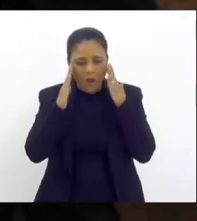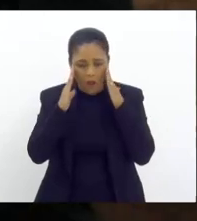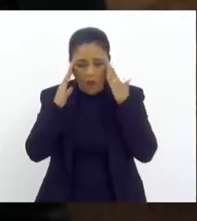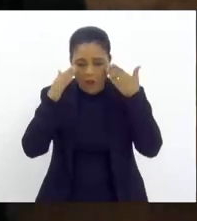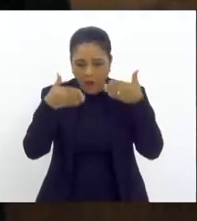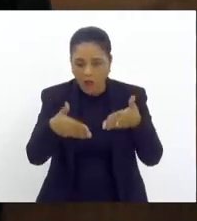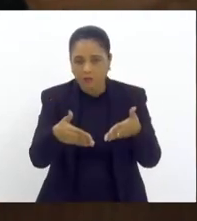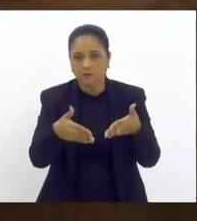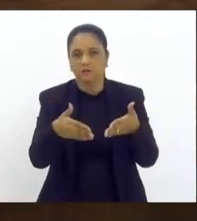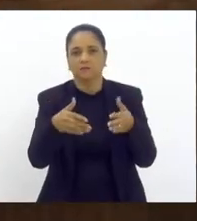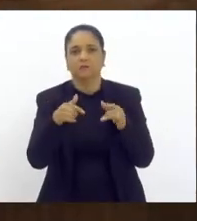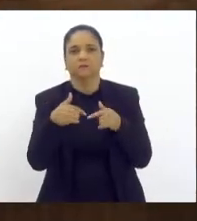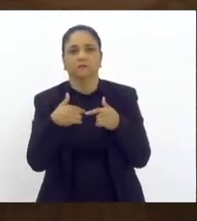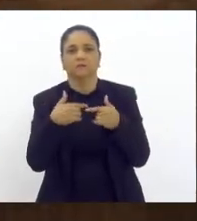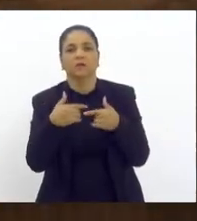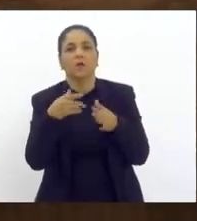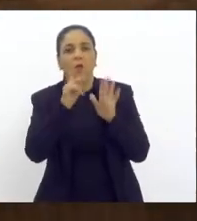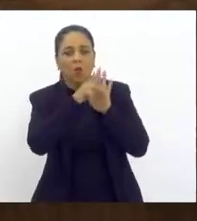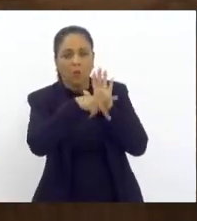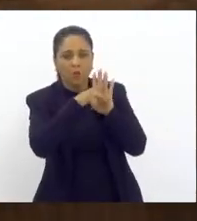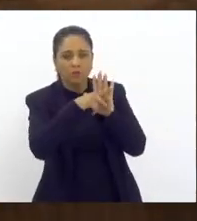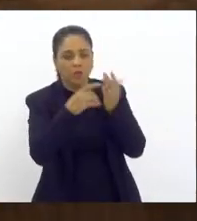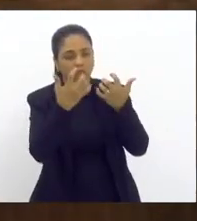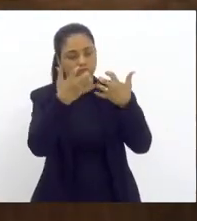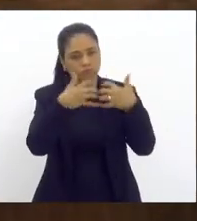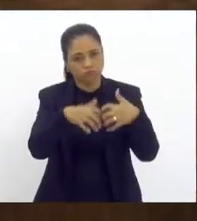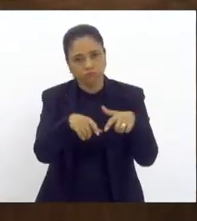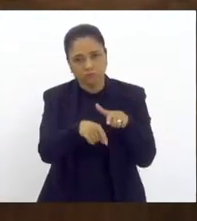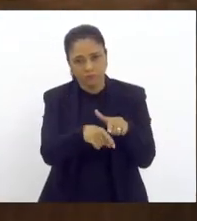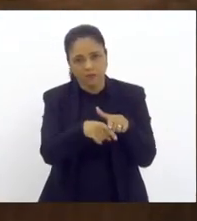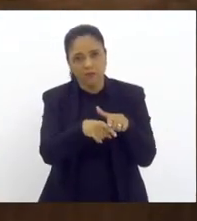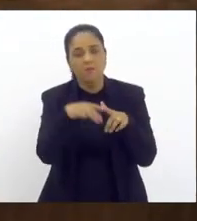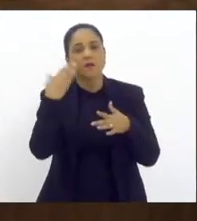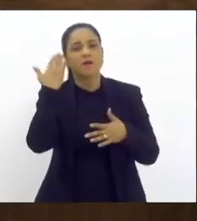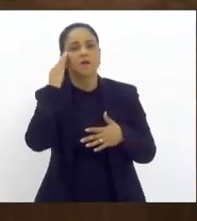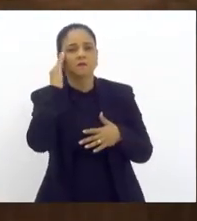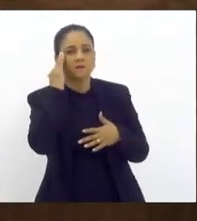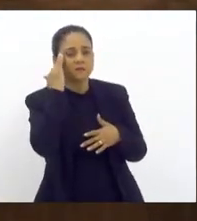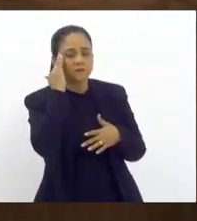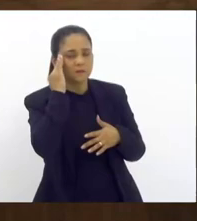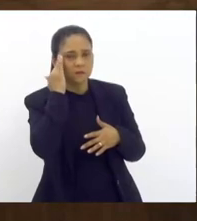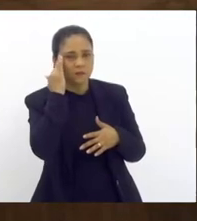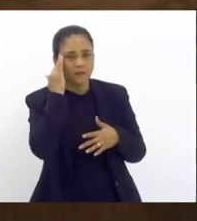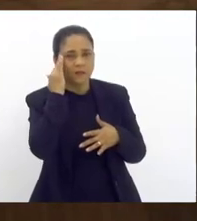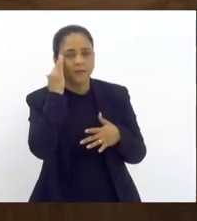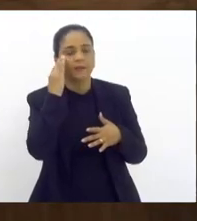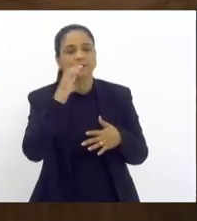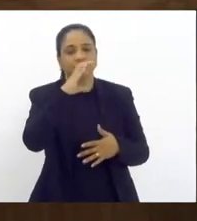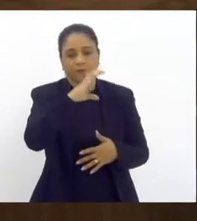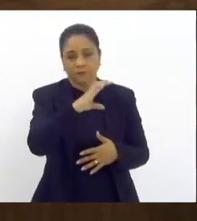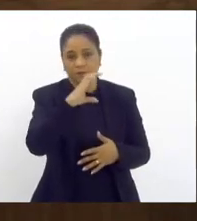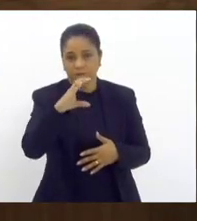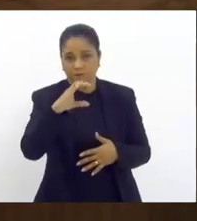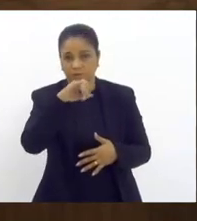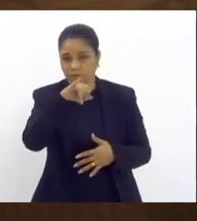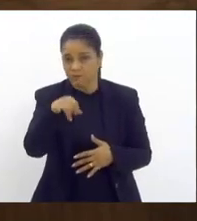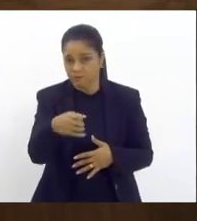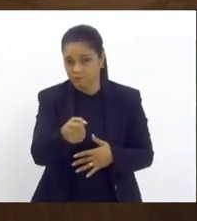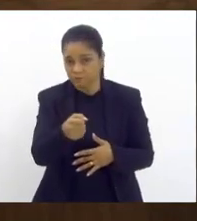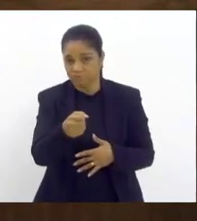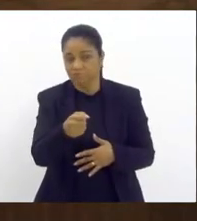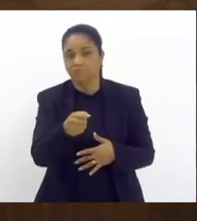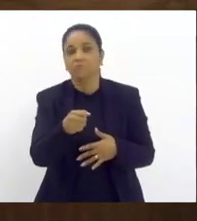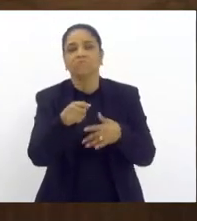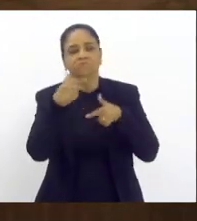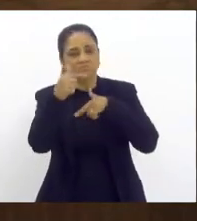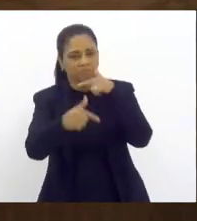e adequar os seus respectivos projetos para esse entendimento consolidado no âmbito da CCJ, que vai dar muito mais celeridade